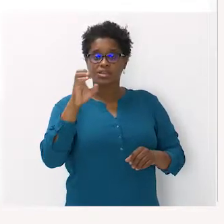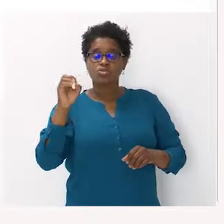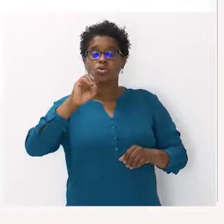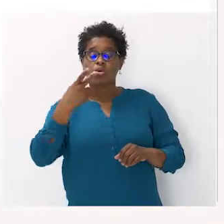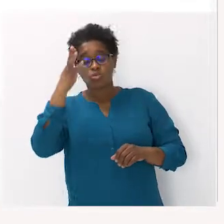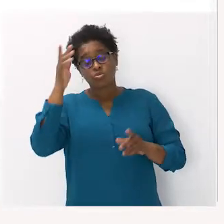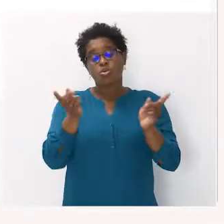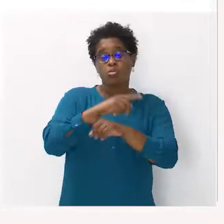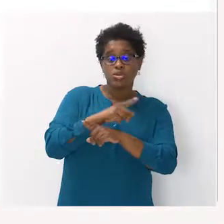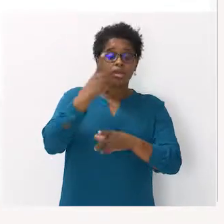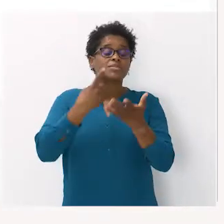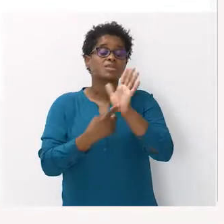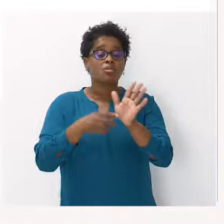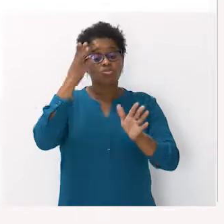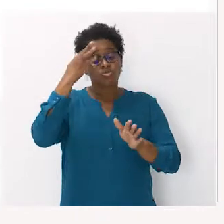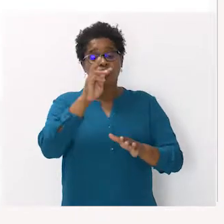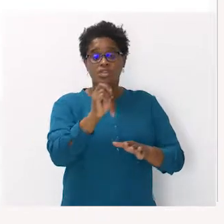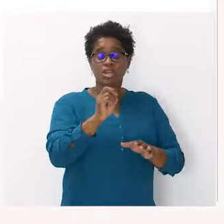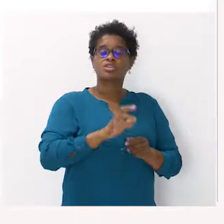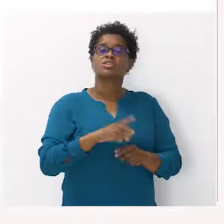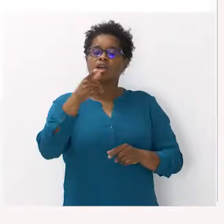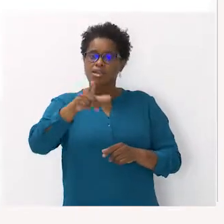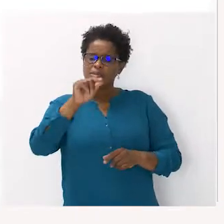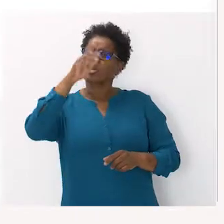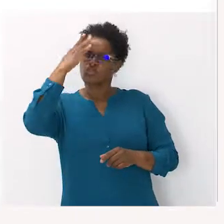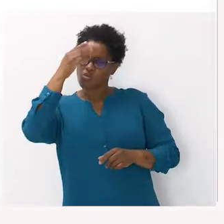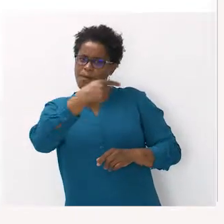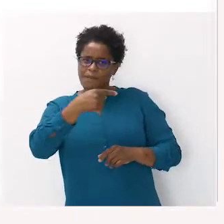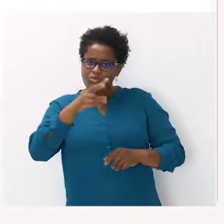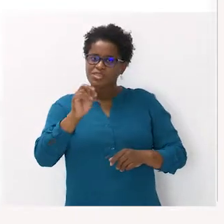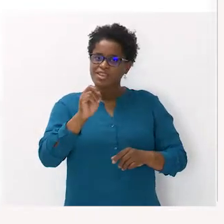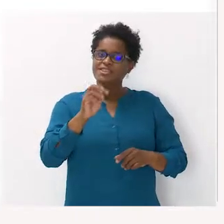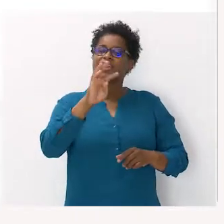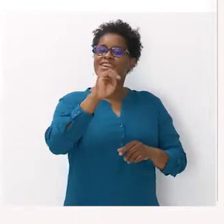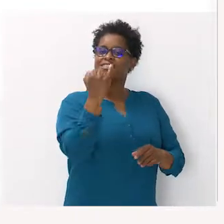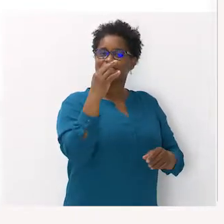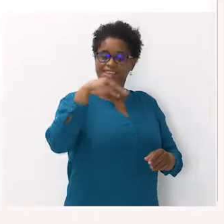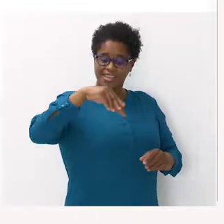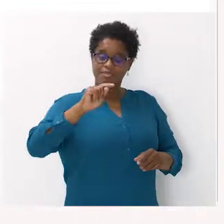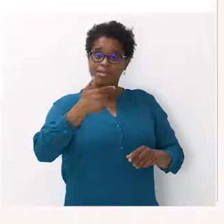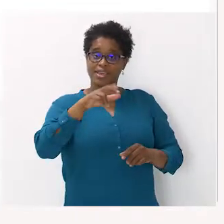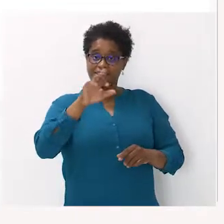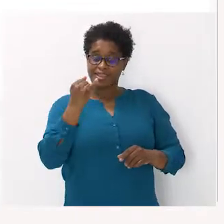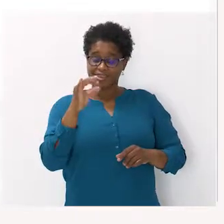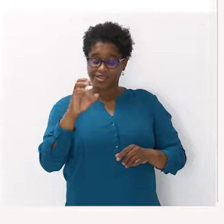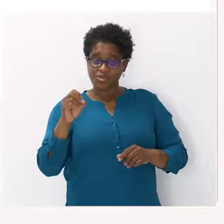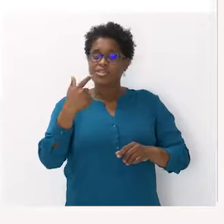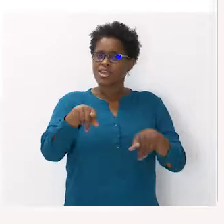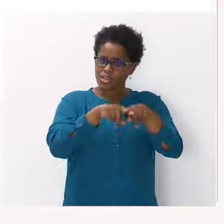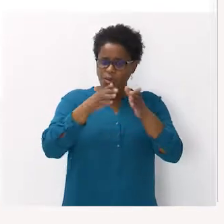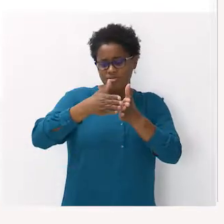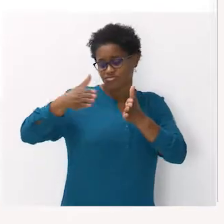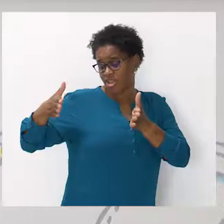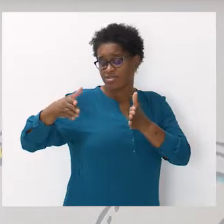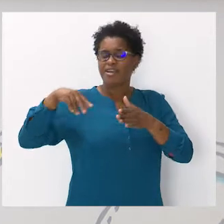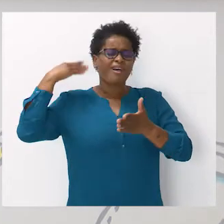por exemplo, o número 3 e o número menos 3 são simétricos, pois têm a mesma distância até a